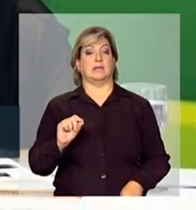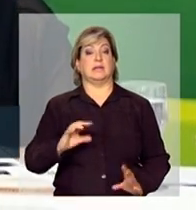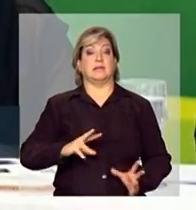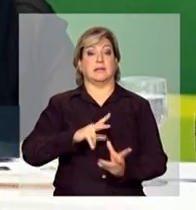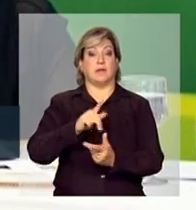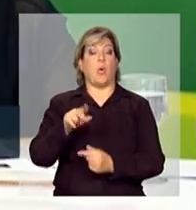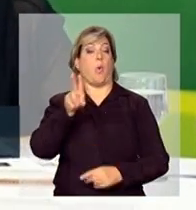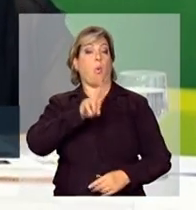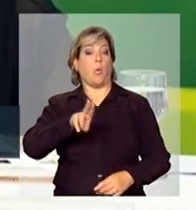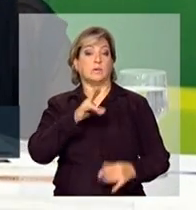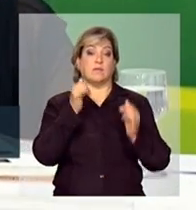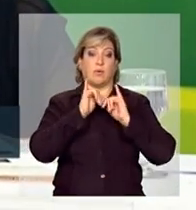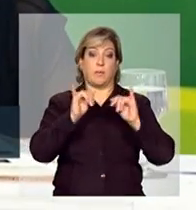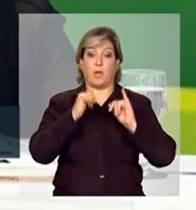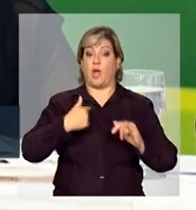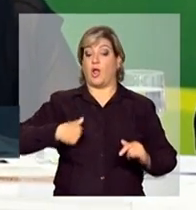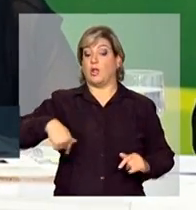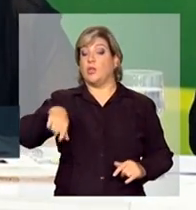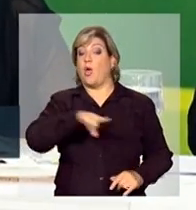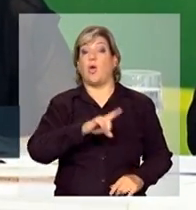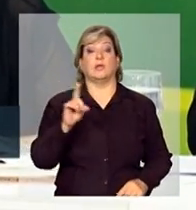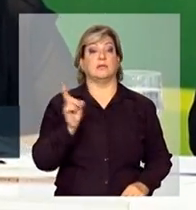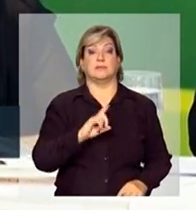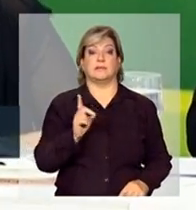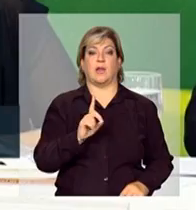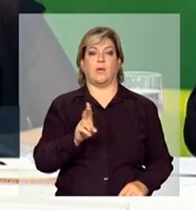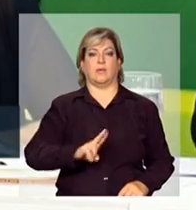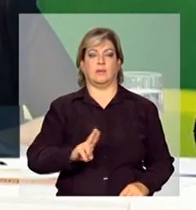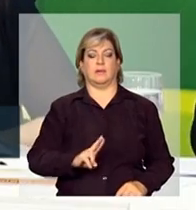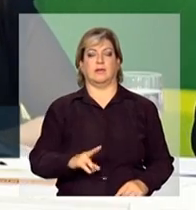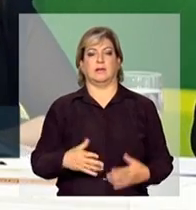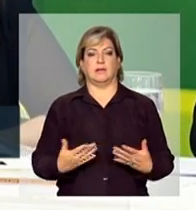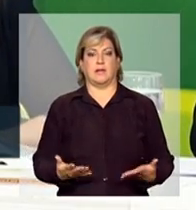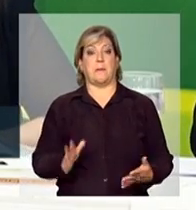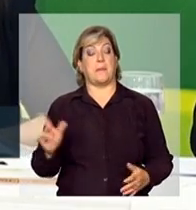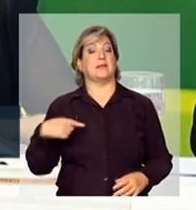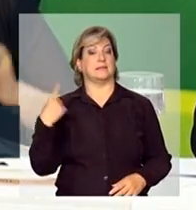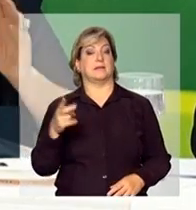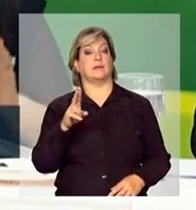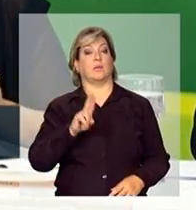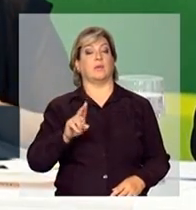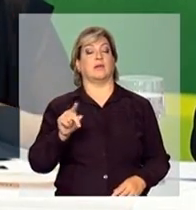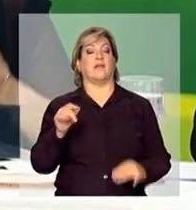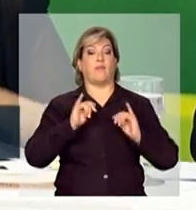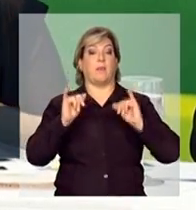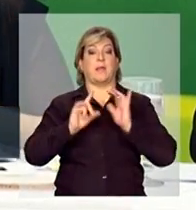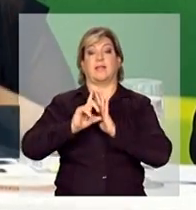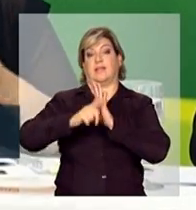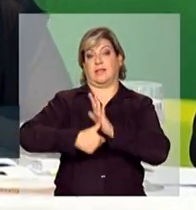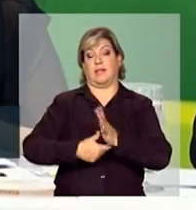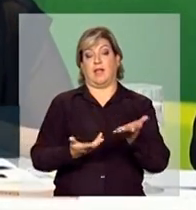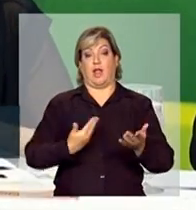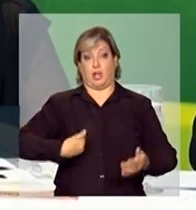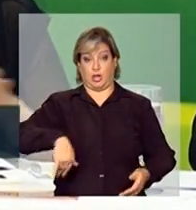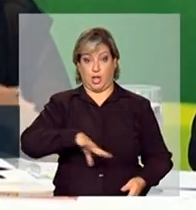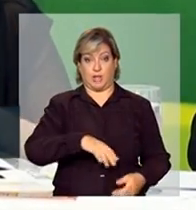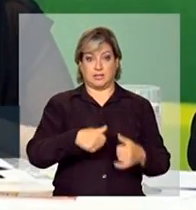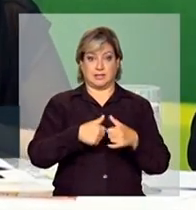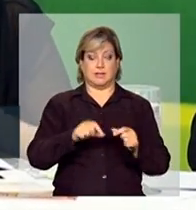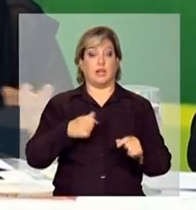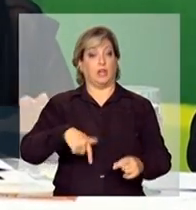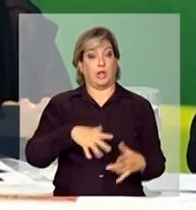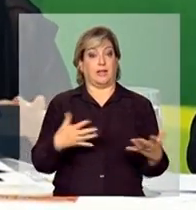dados que nós não reconhecemos e mais usa dados defasados então nós estamos